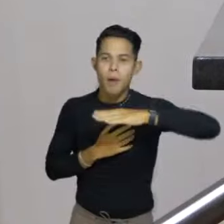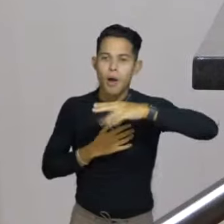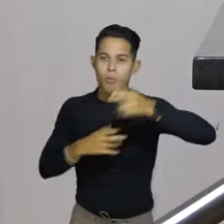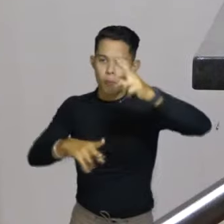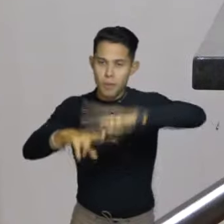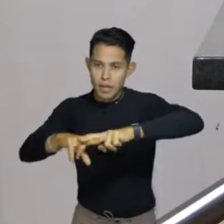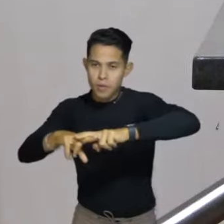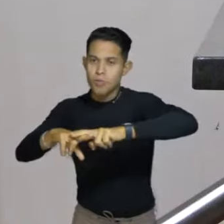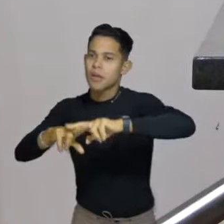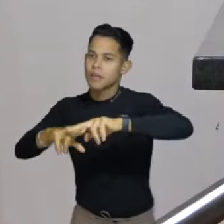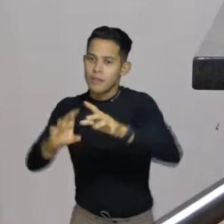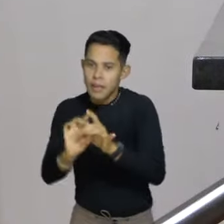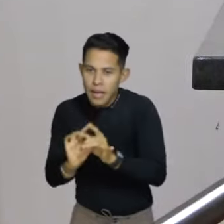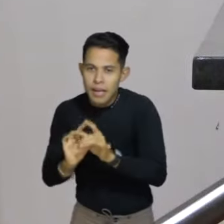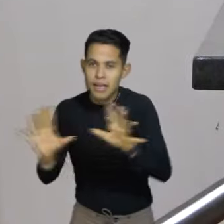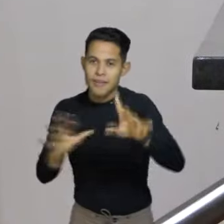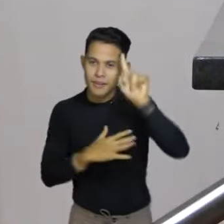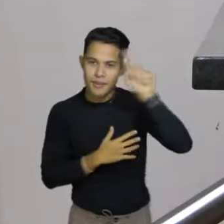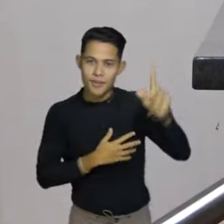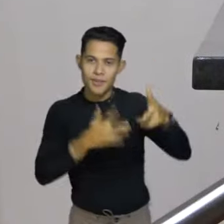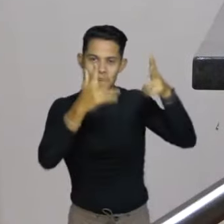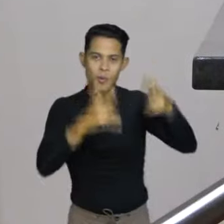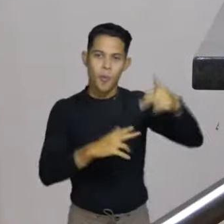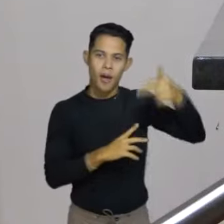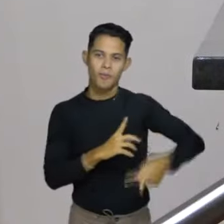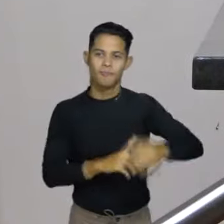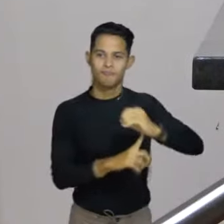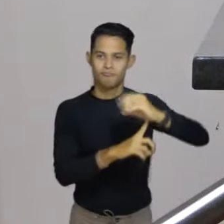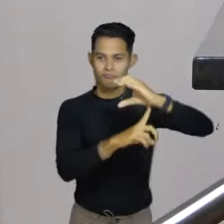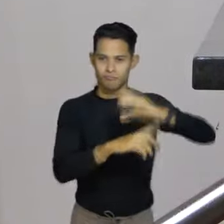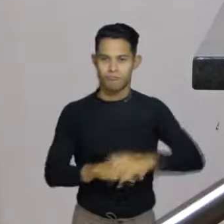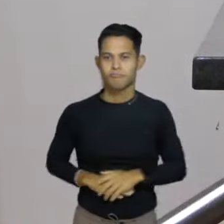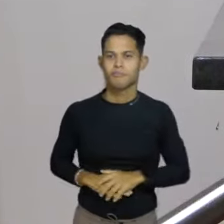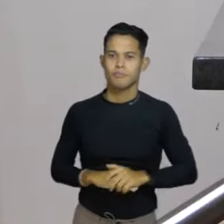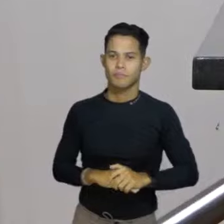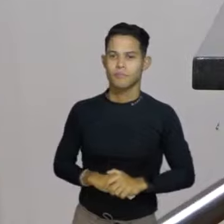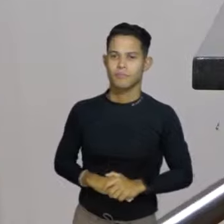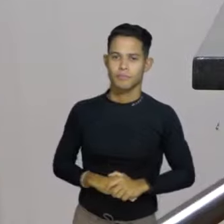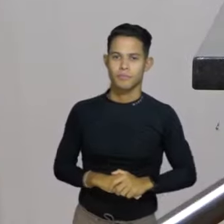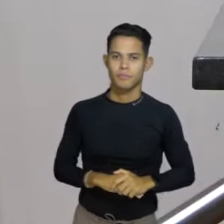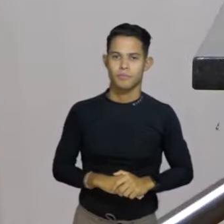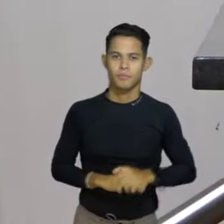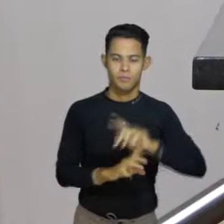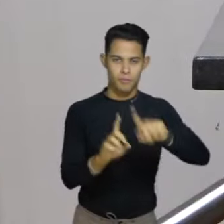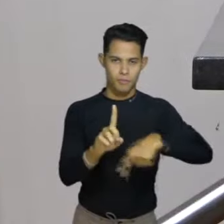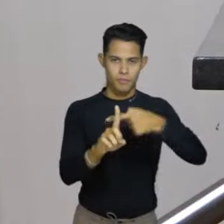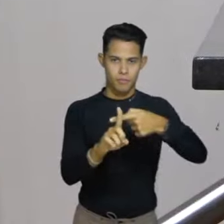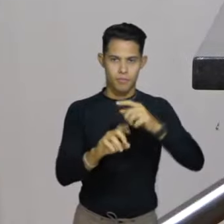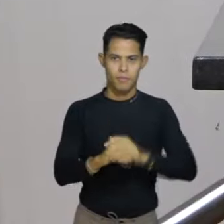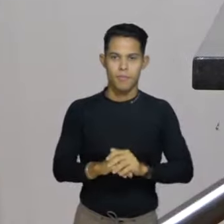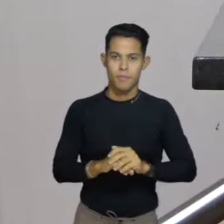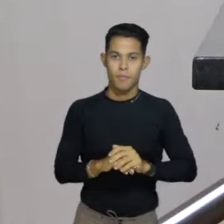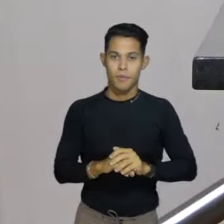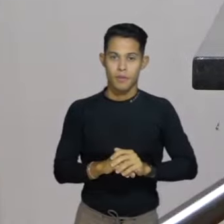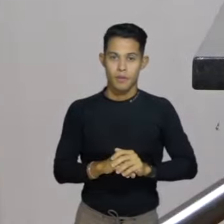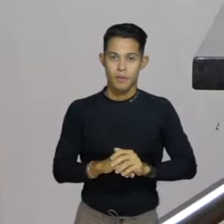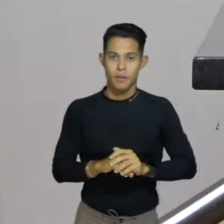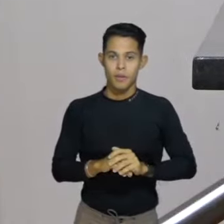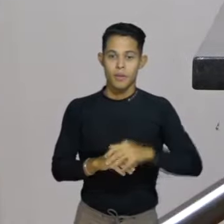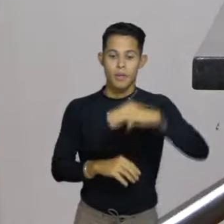hoje aí na sequência na sequência né no mesmo dia em que Marcelo